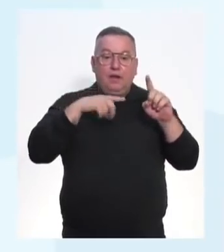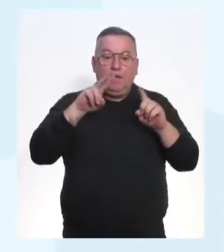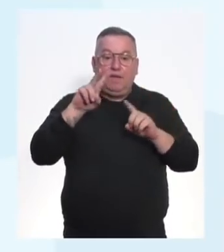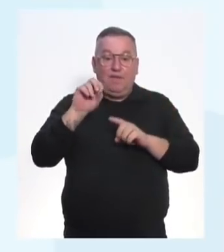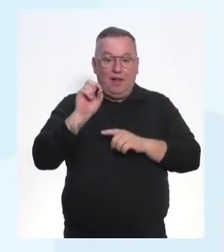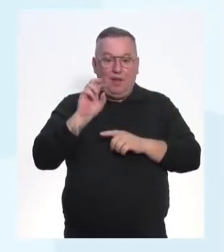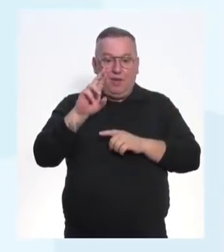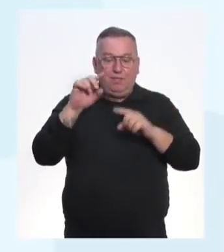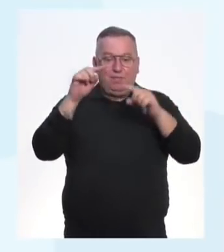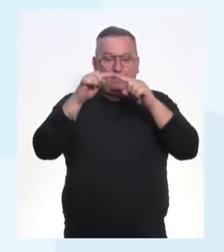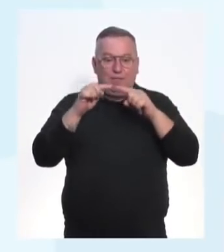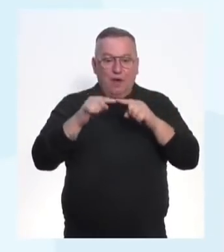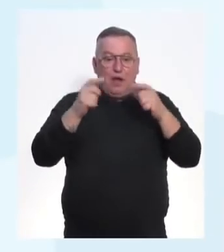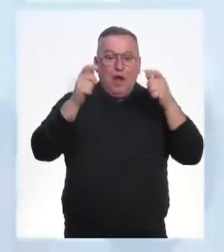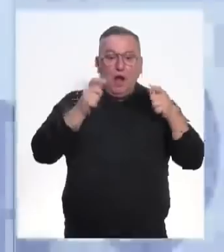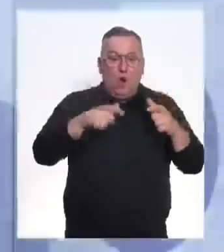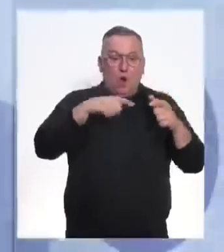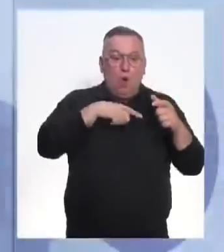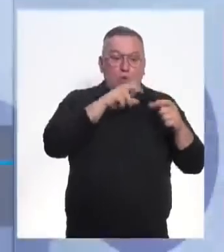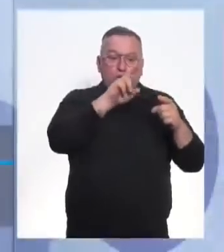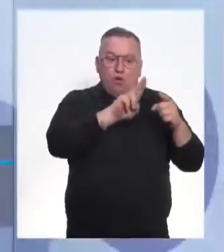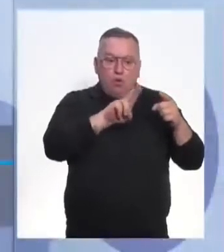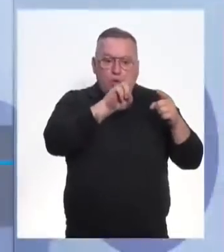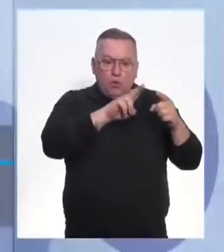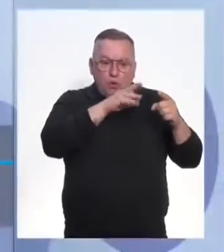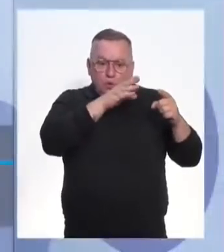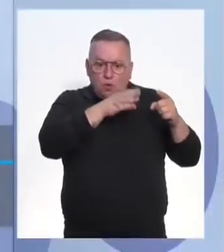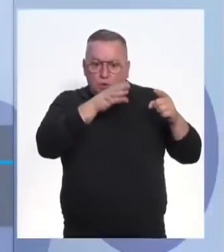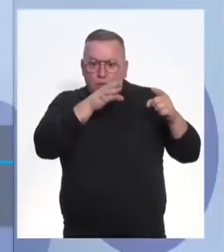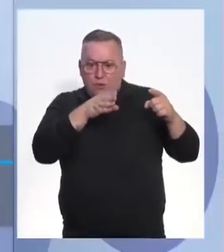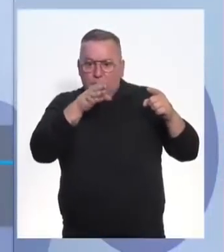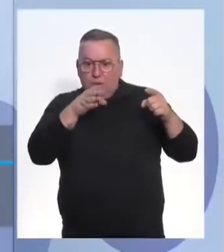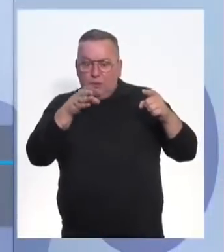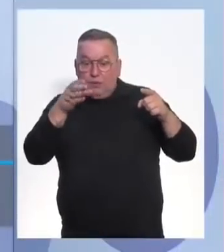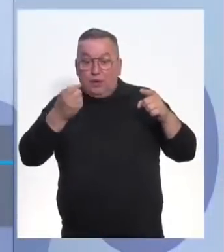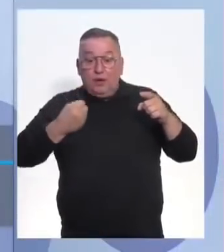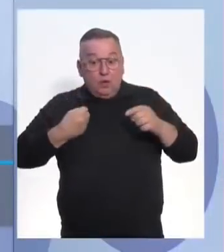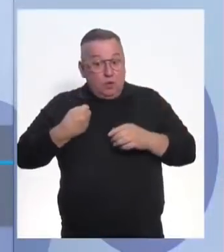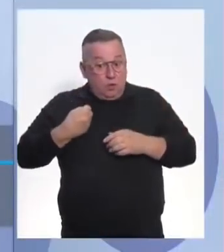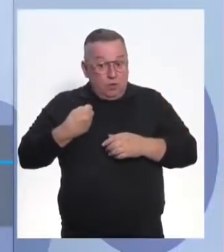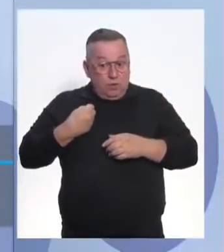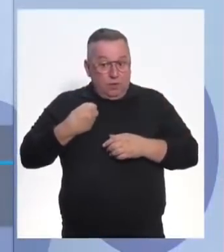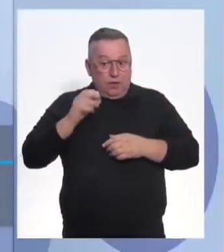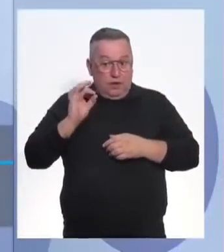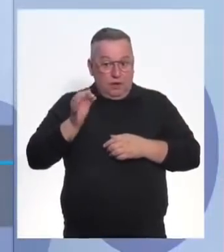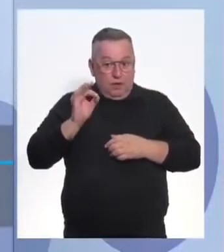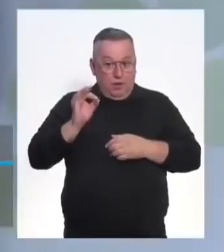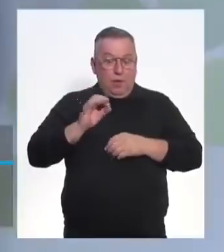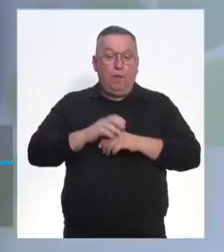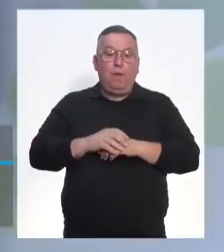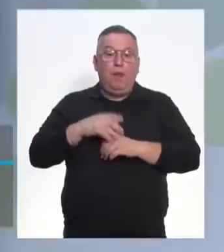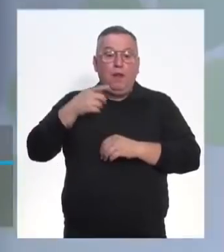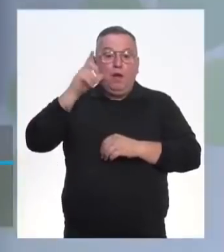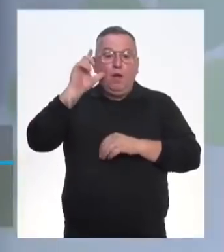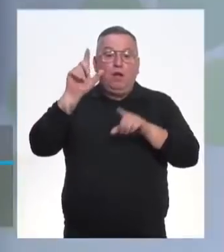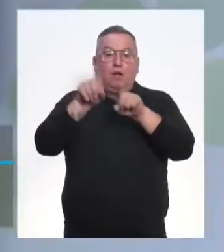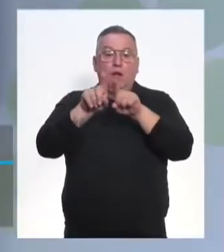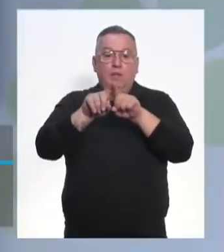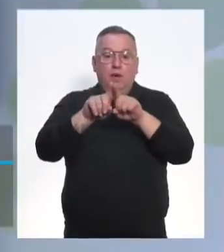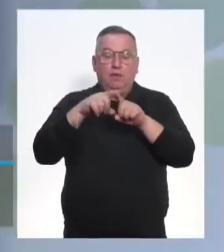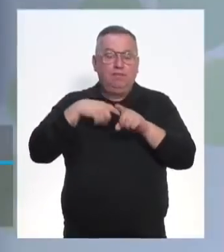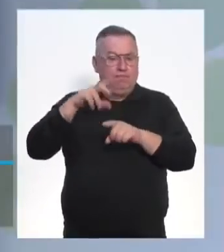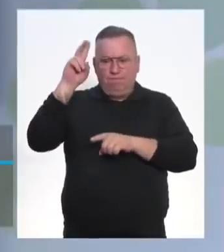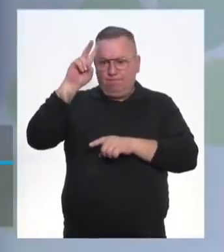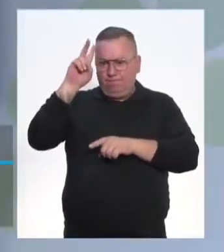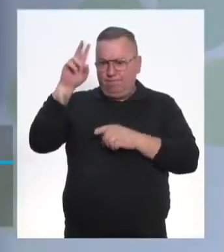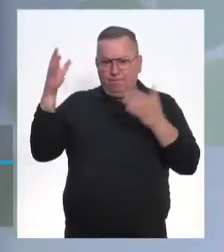está relacionado à posição em que ele ocupa naquele número, certo? Isso mesmo. E aí, ontem, inclusive, eu não vou lembrar